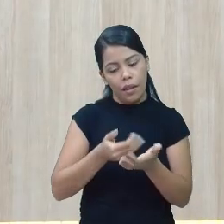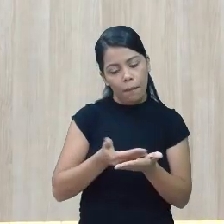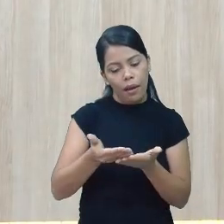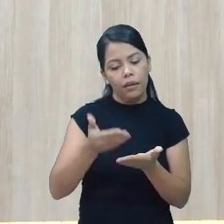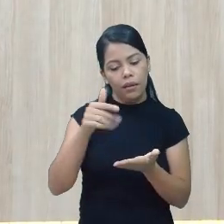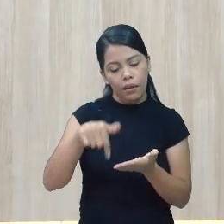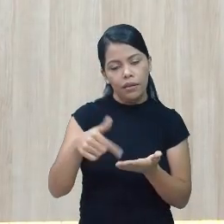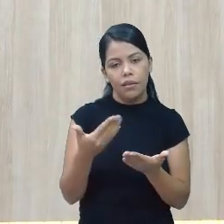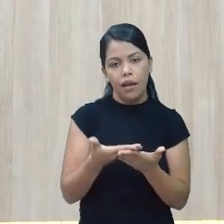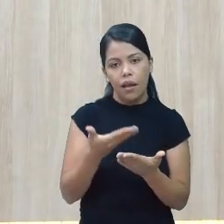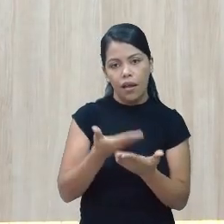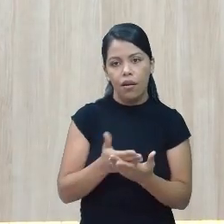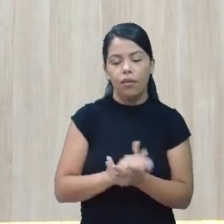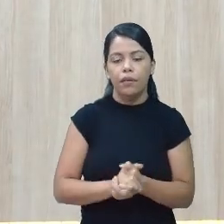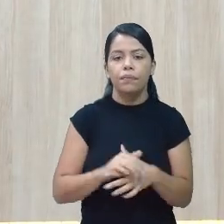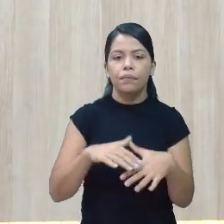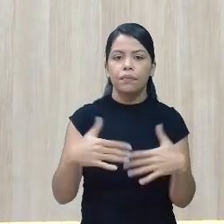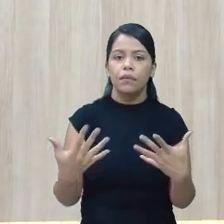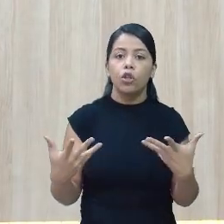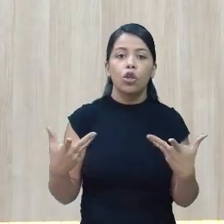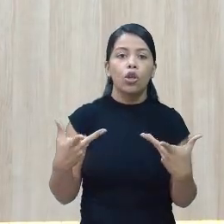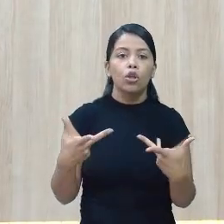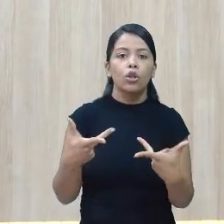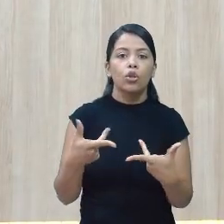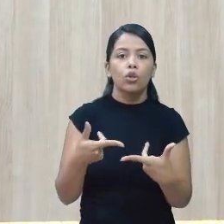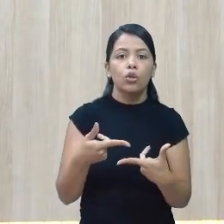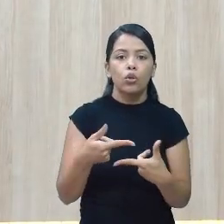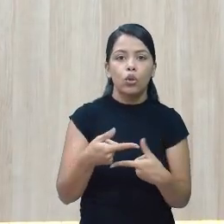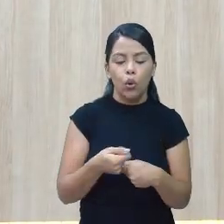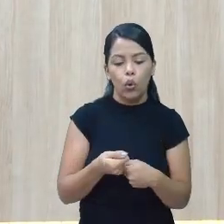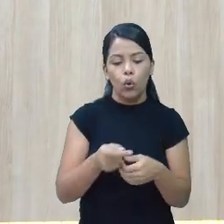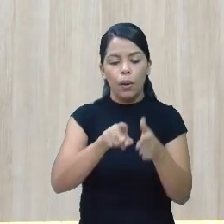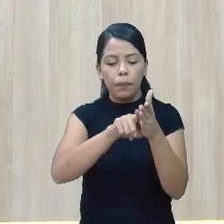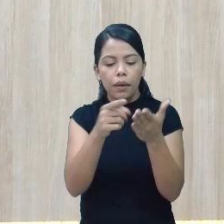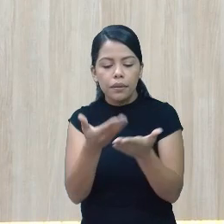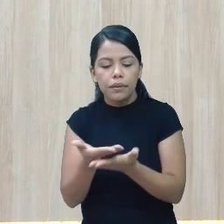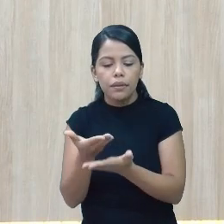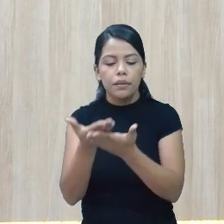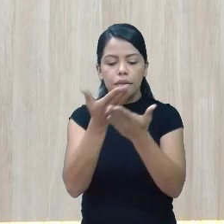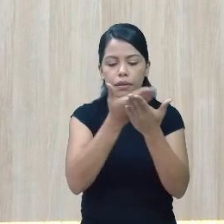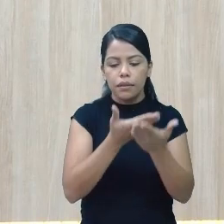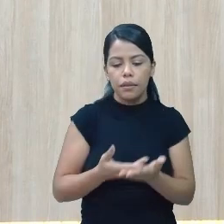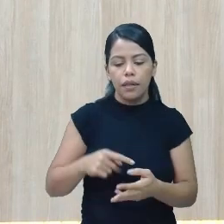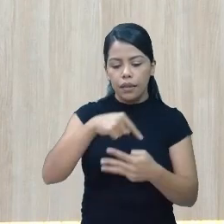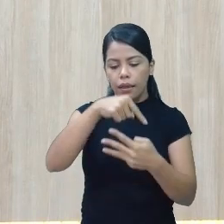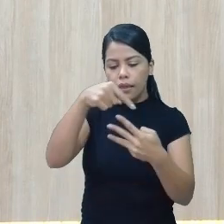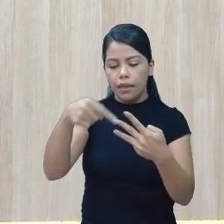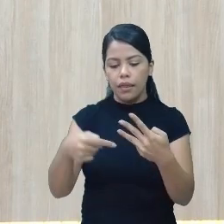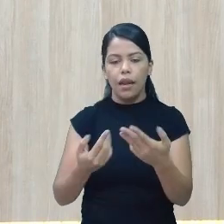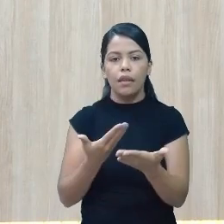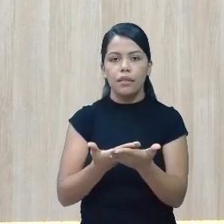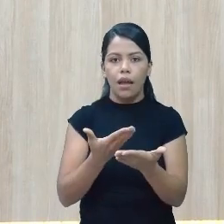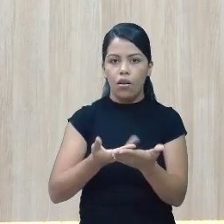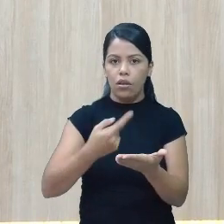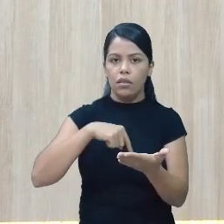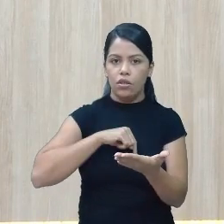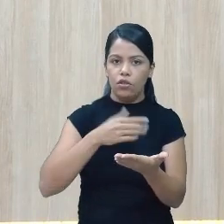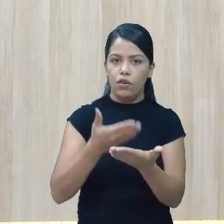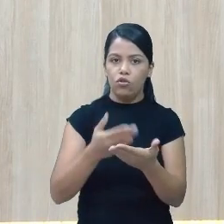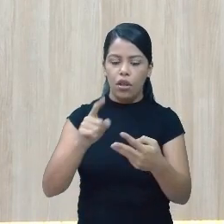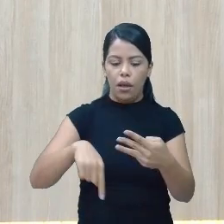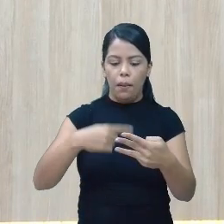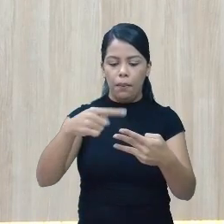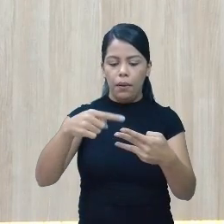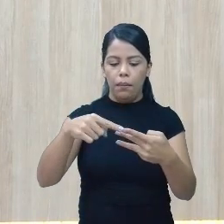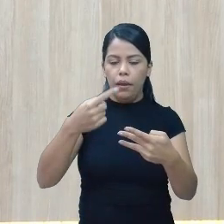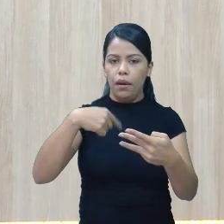Então, todas essas análises em cima de redes sociais, nesse bloco de 3 aulas que a gente vai estudar, na primeira aula